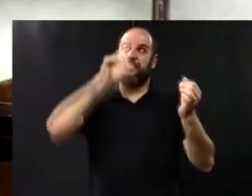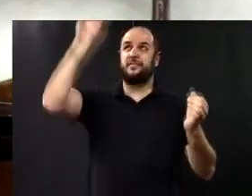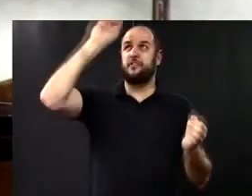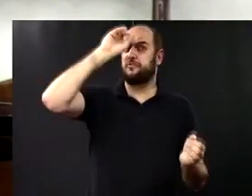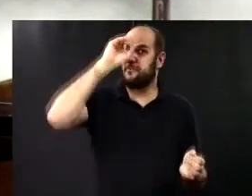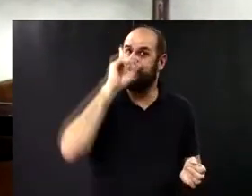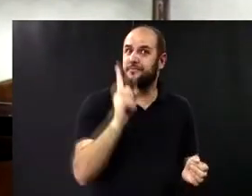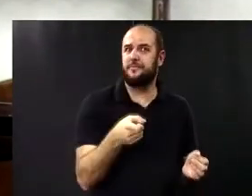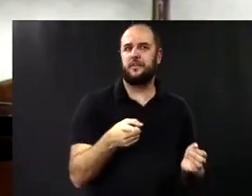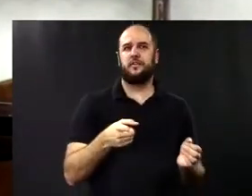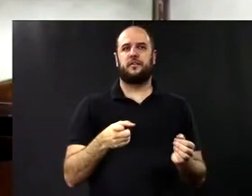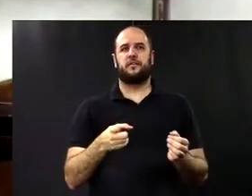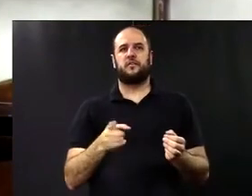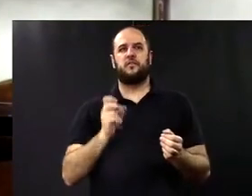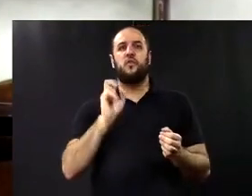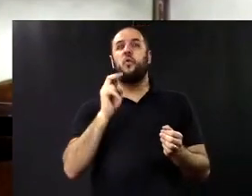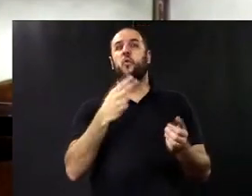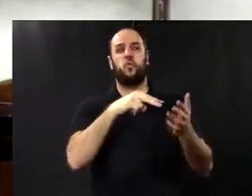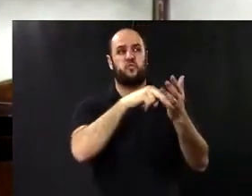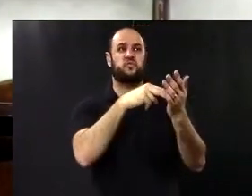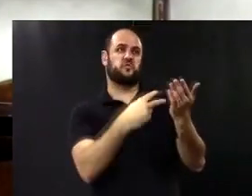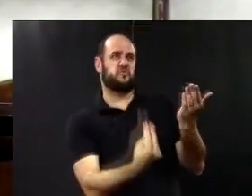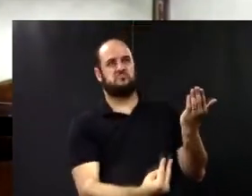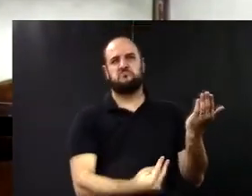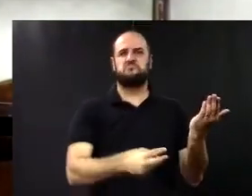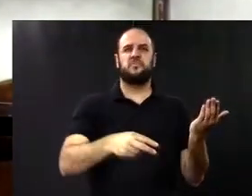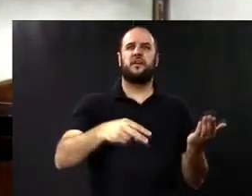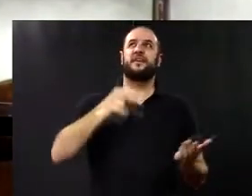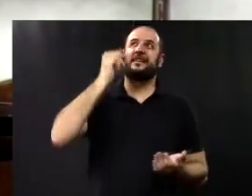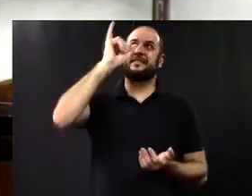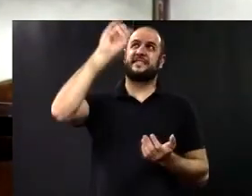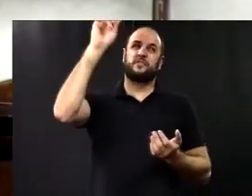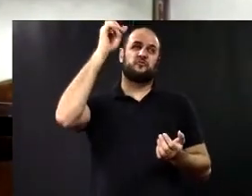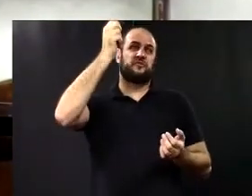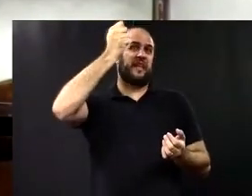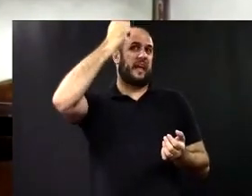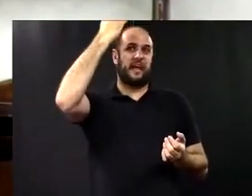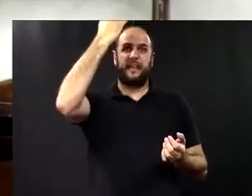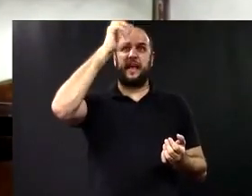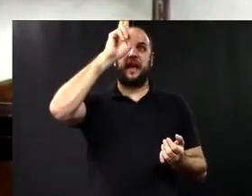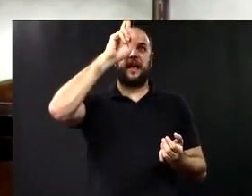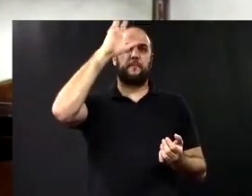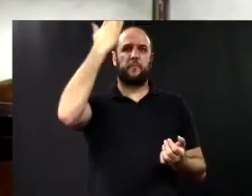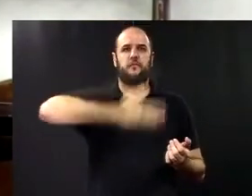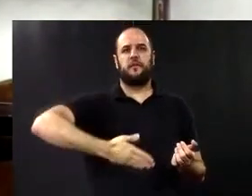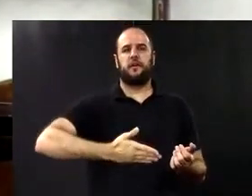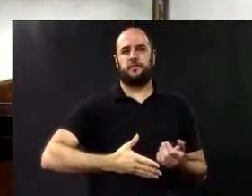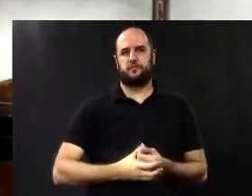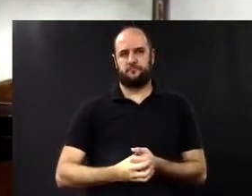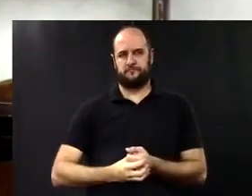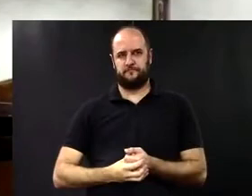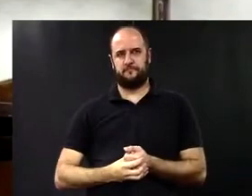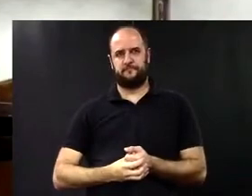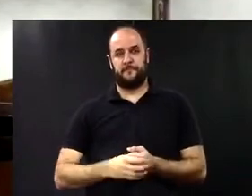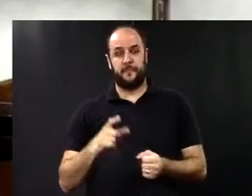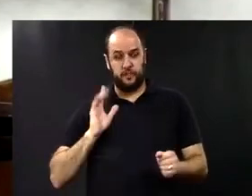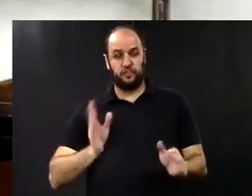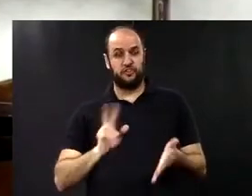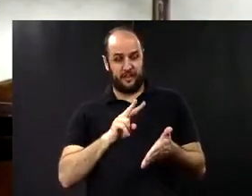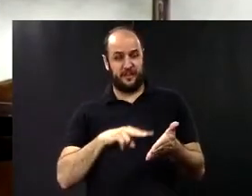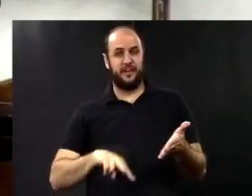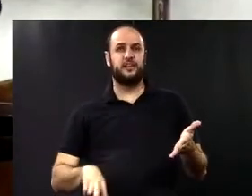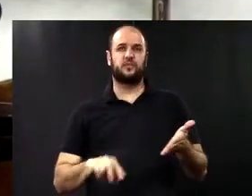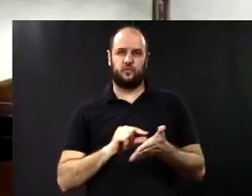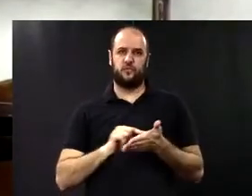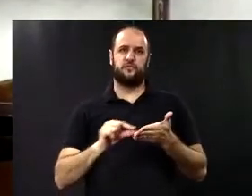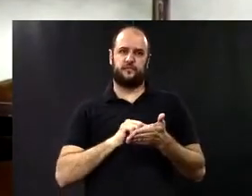nem desmaieis quando por ele és reprovado. Aqui, como nós lemos na liturgia, é a citação